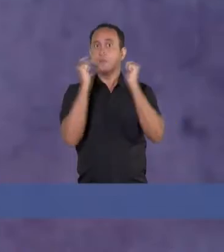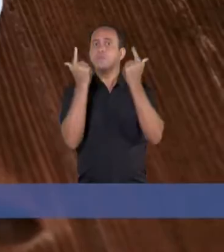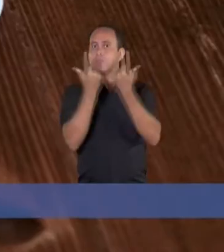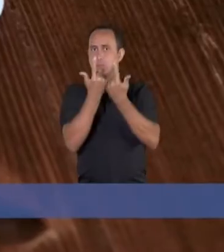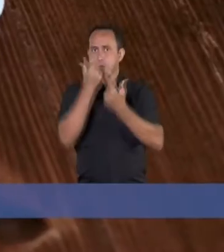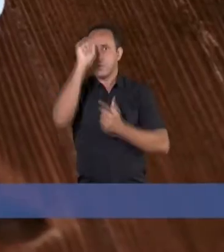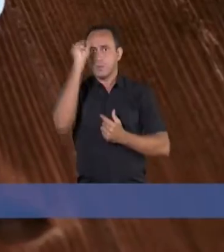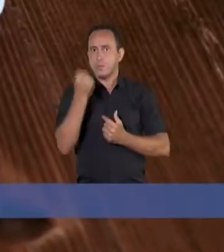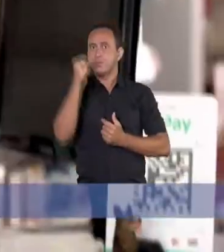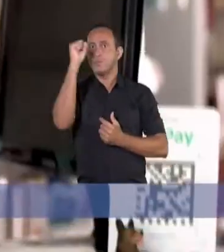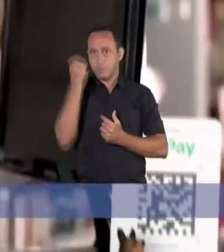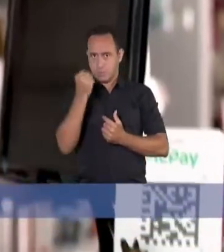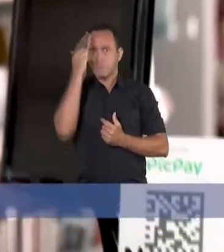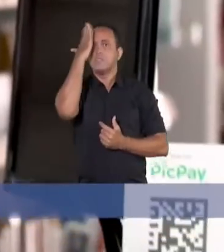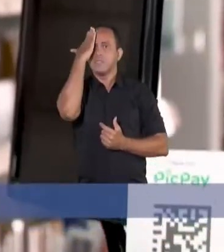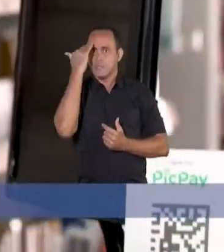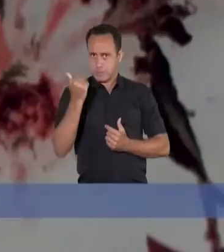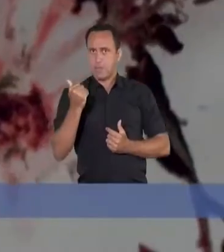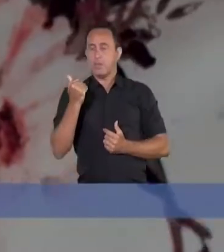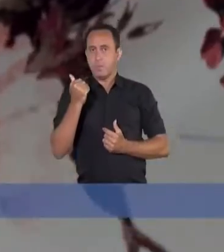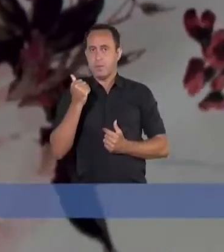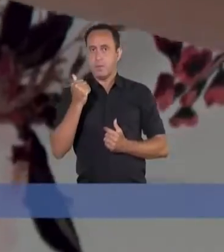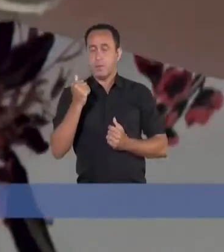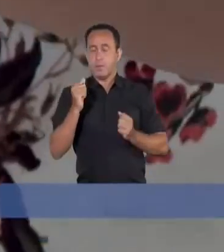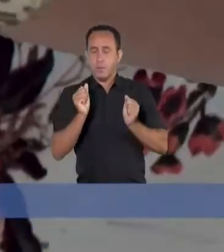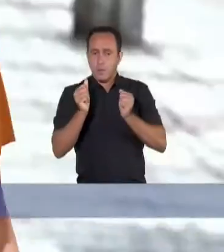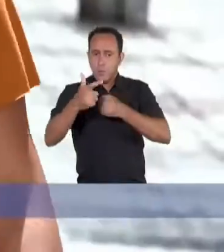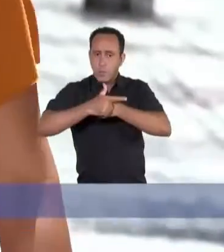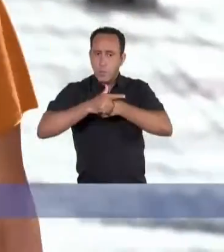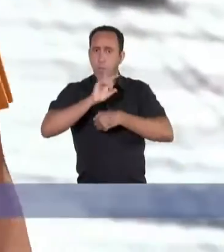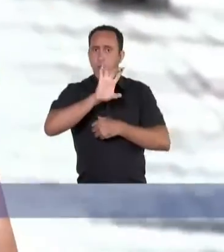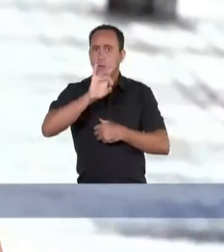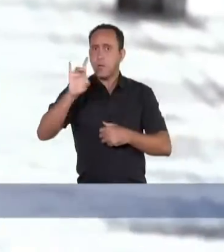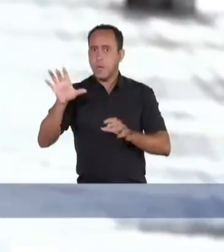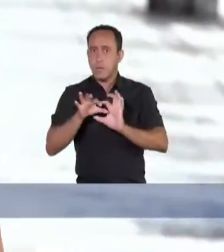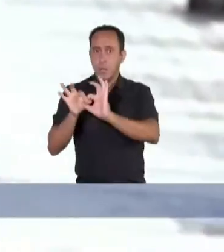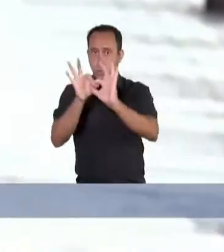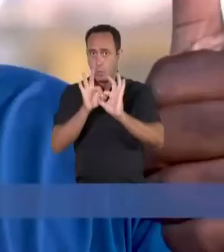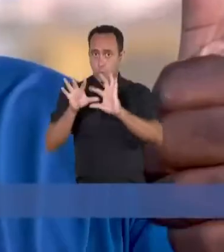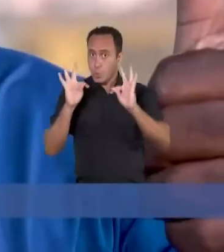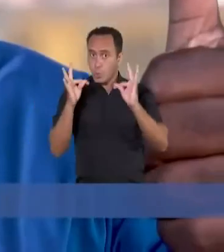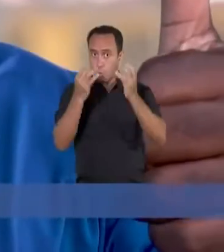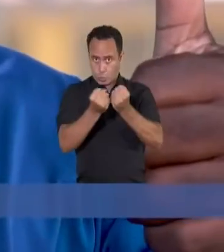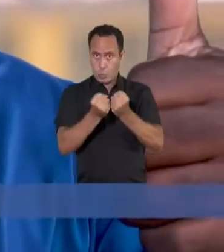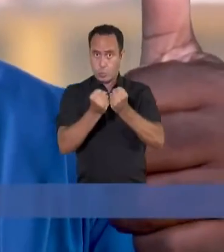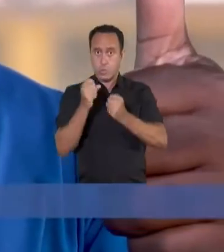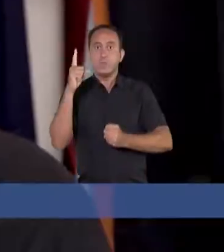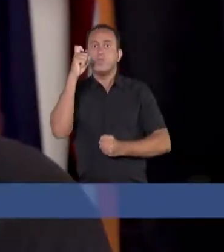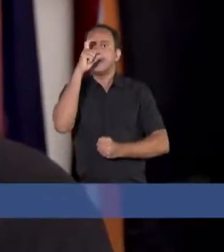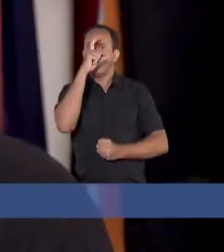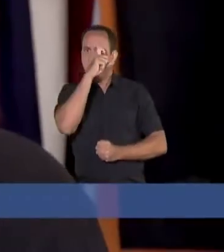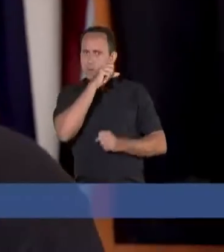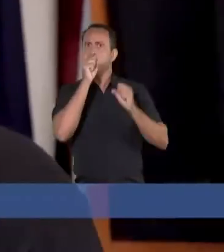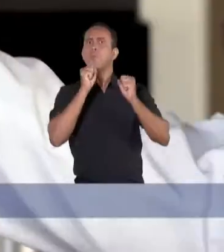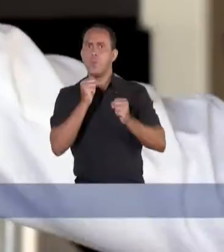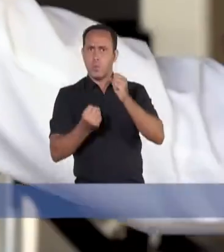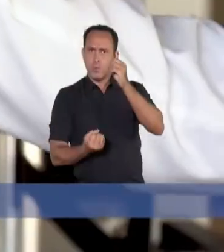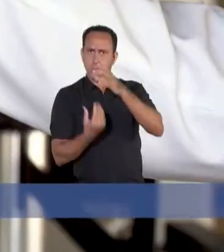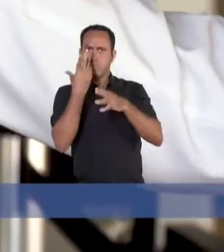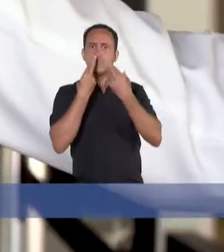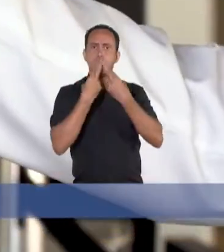Assembleia Legislativa de Sergipe sabe que com a participação e união de todos, grandes desafios podem